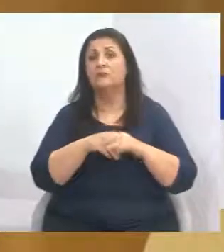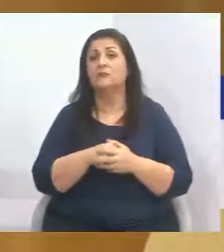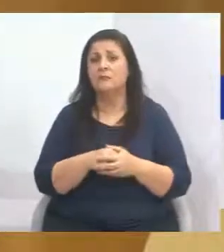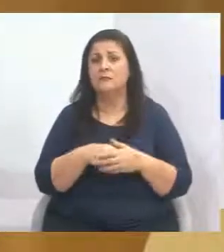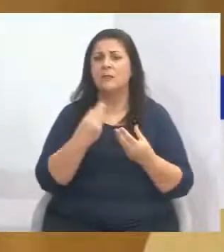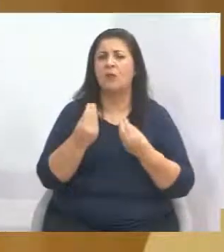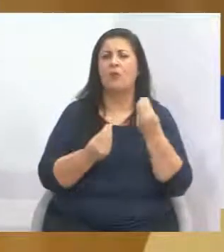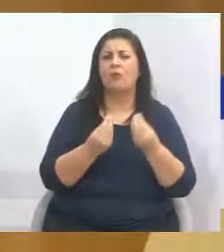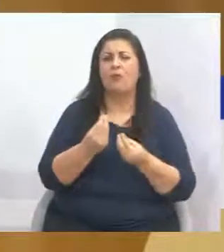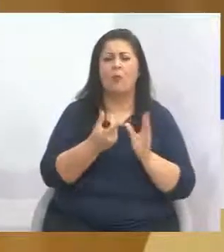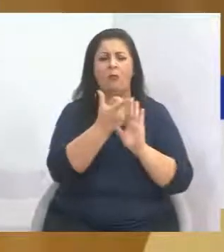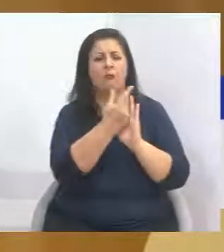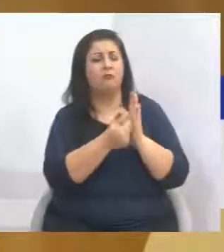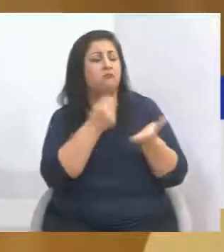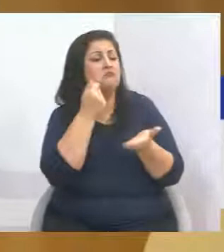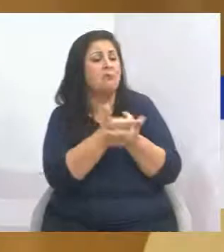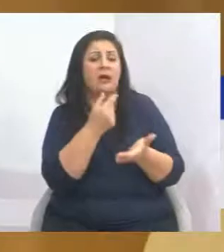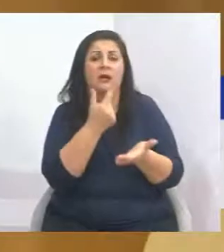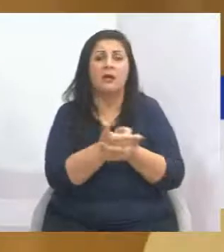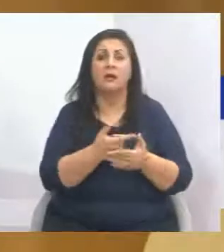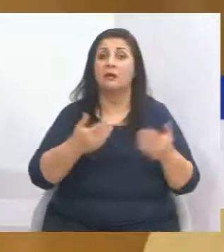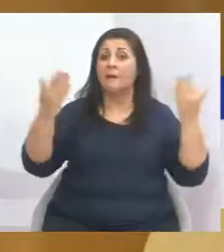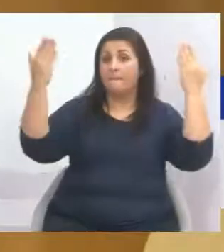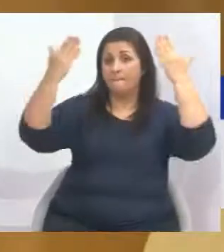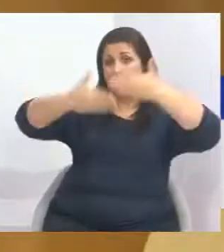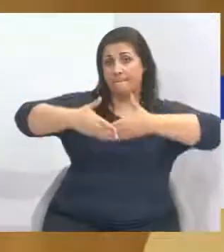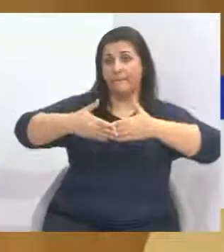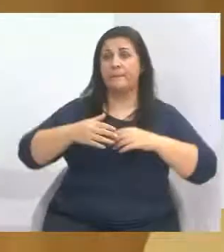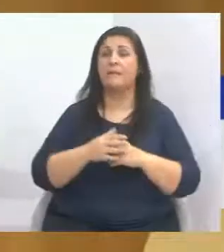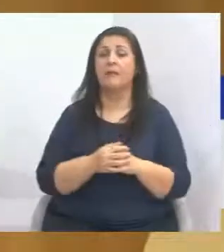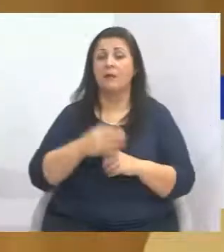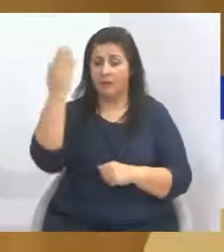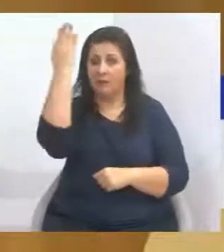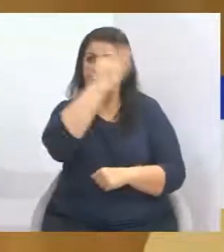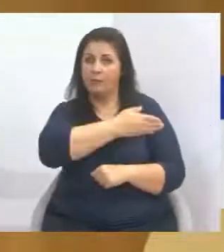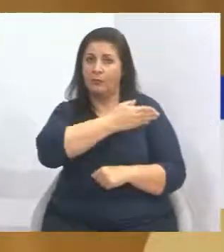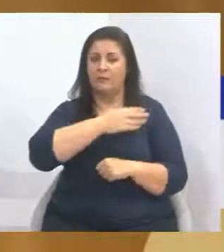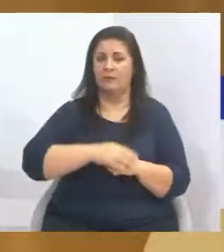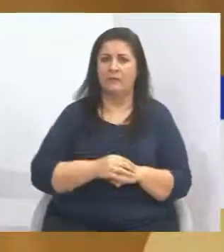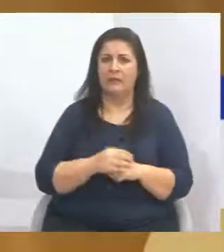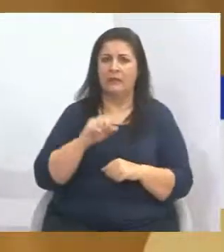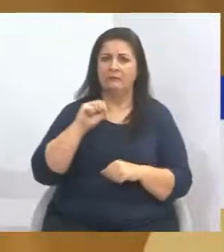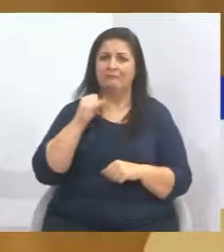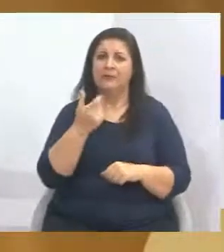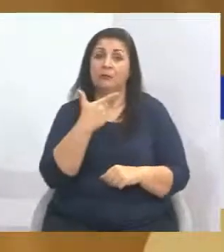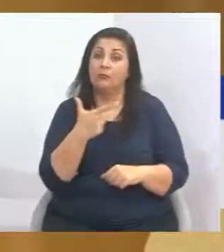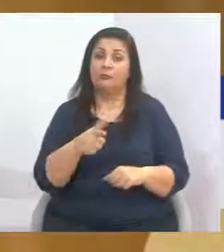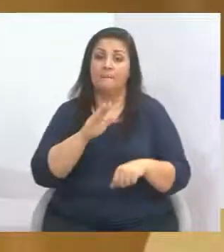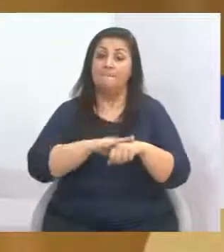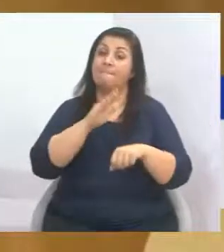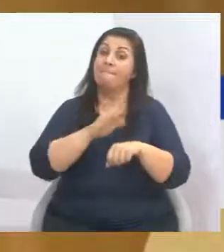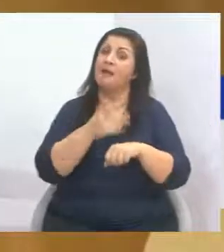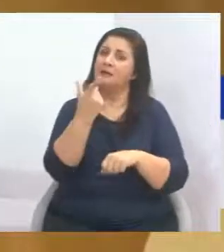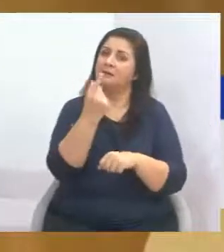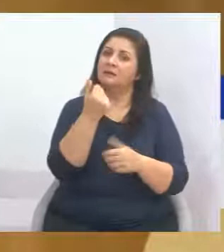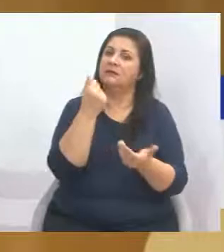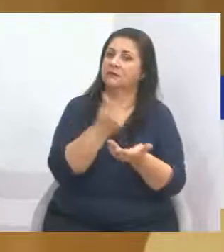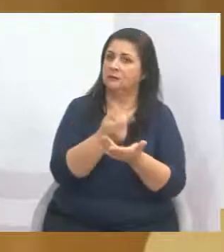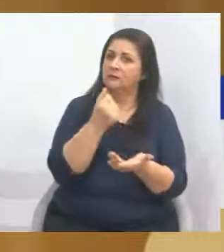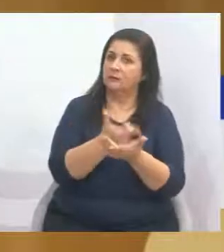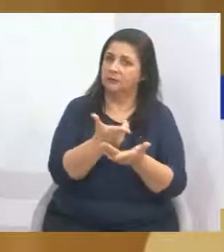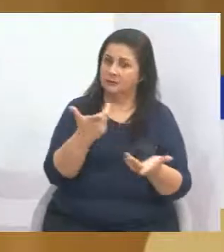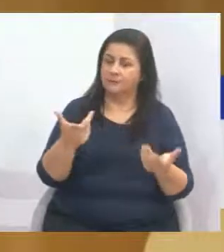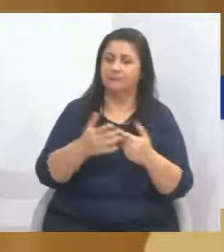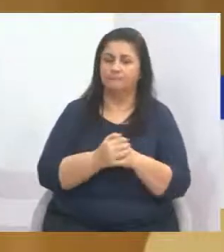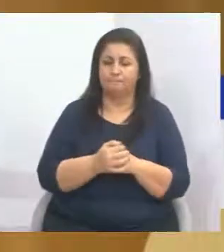de custeio, comprovação de que a criação ou aumento da despesa não afetará as metas de resultados